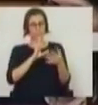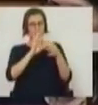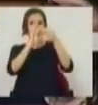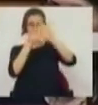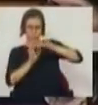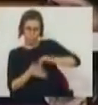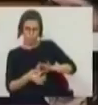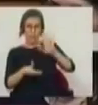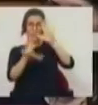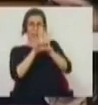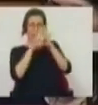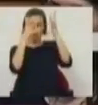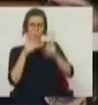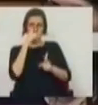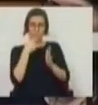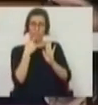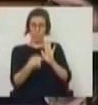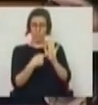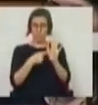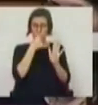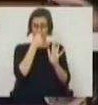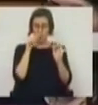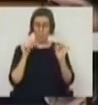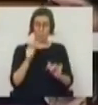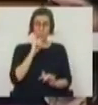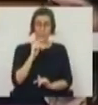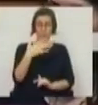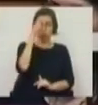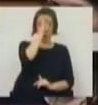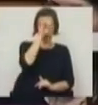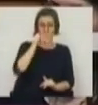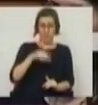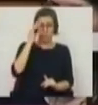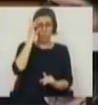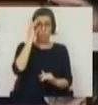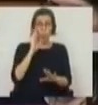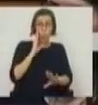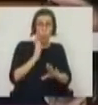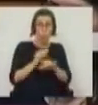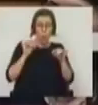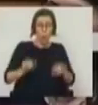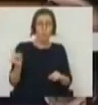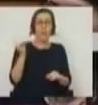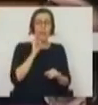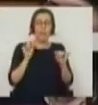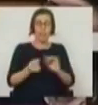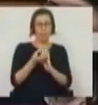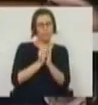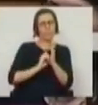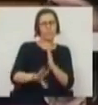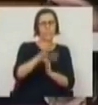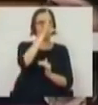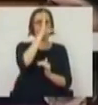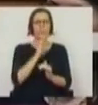articulado da Lei do Orçamento de Estado, hoje, dia 31 de janeiro, é o último dia em que o despacho